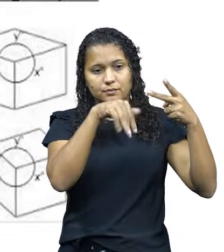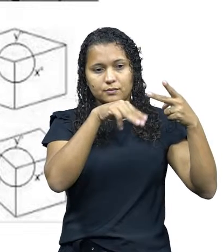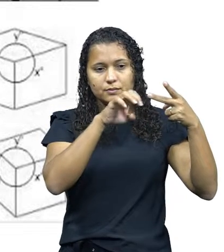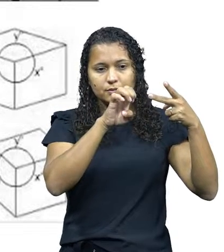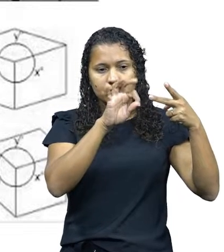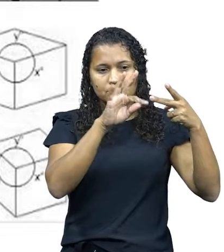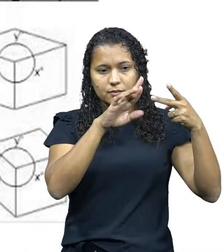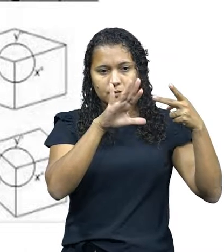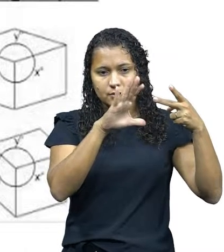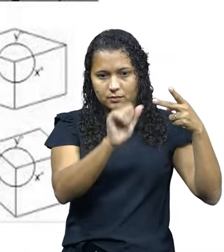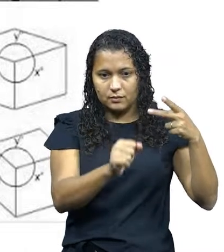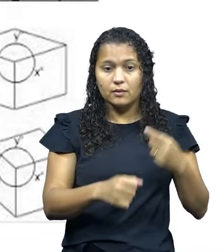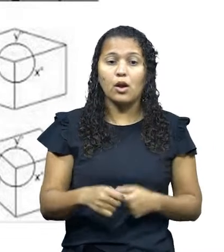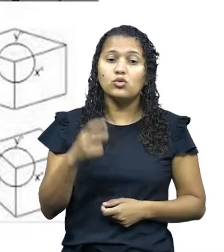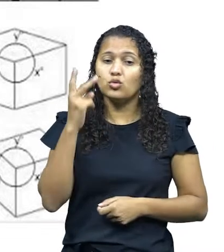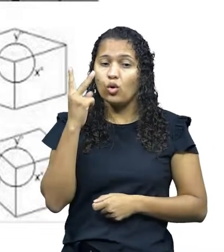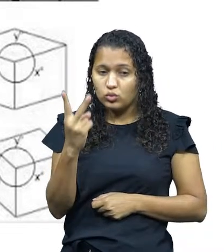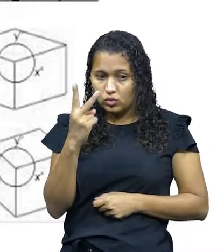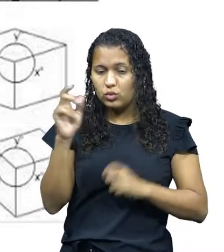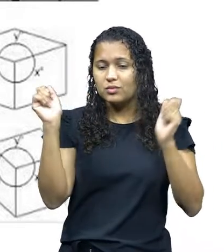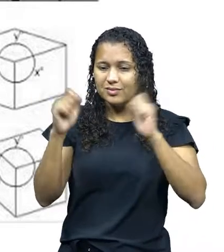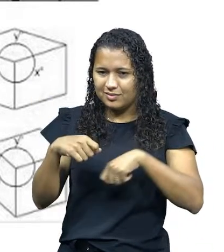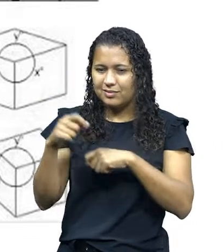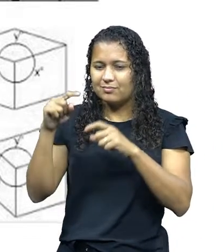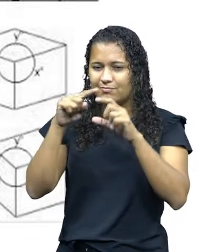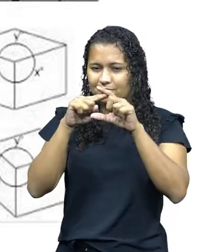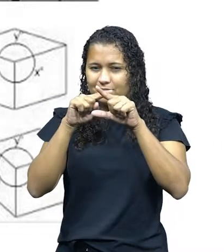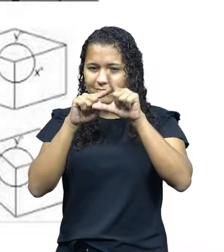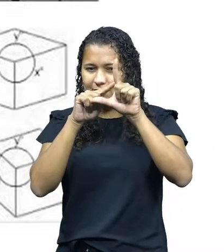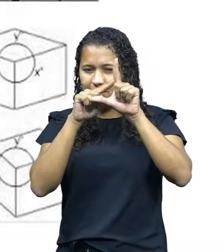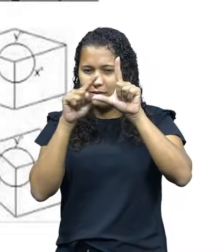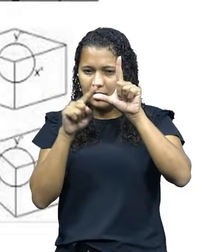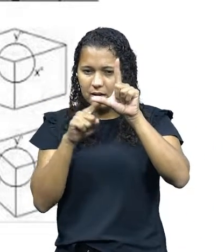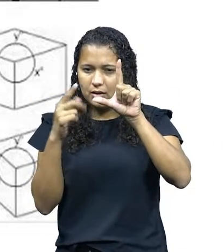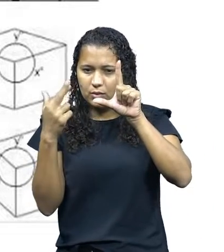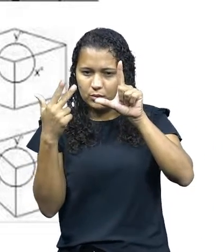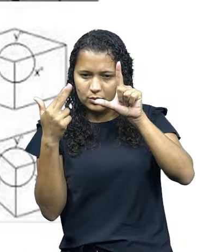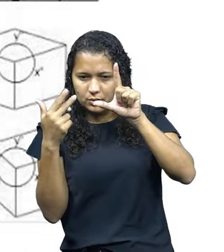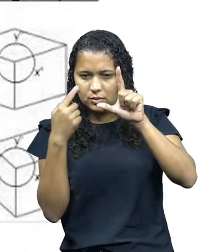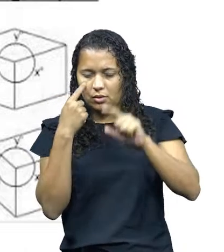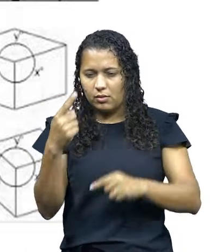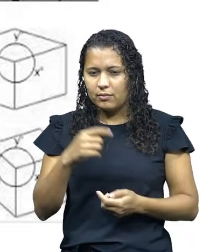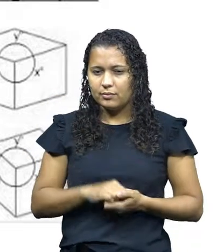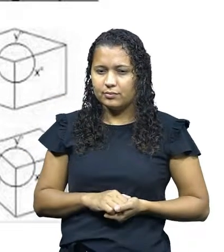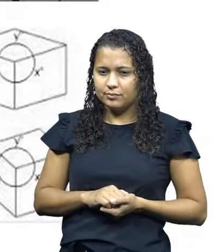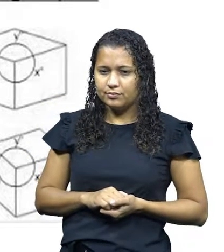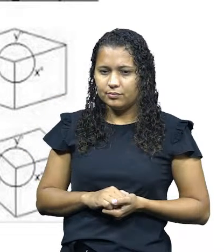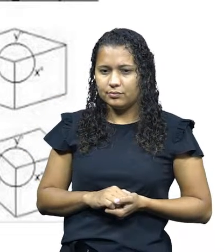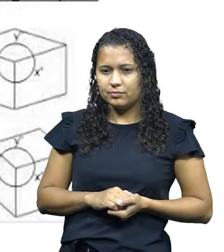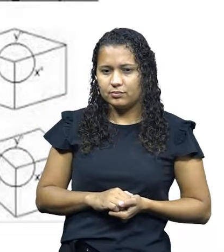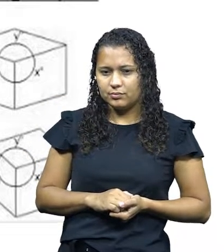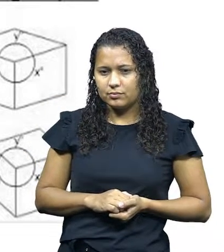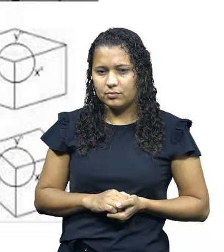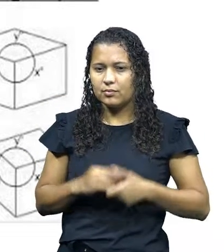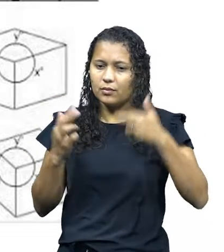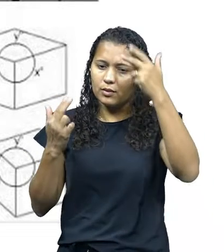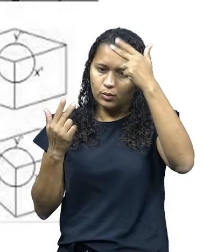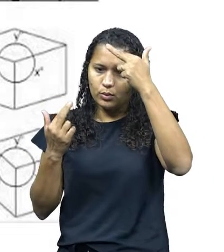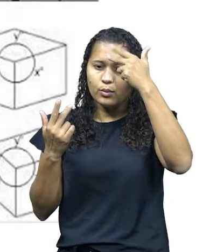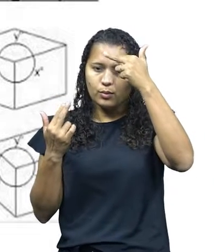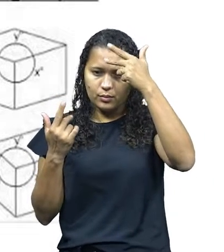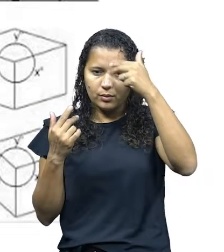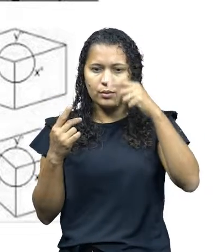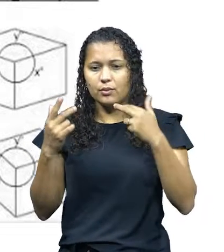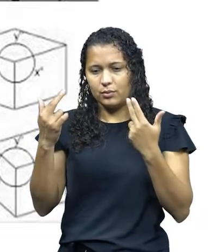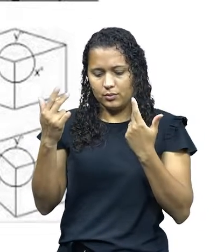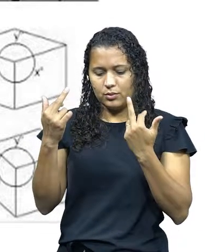quando apenas dois eixos formam ângulos iguais. Observem que os dois eixos ali frontais, eles têm os ângulos